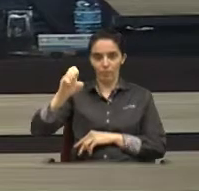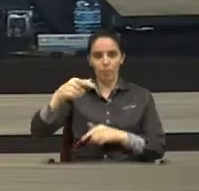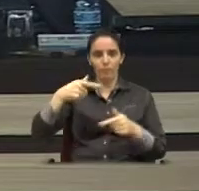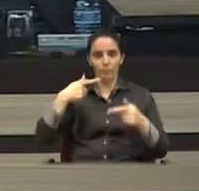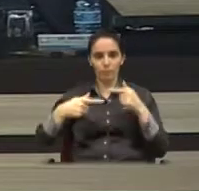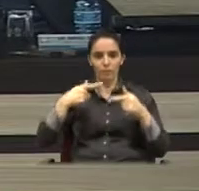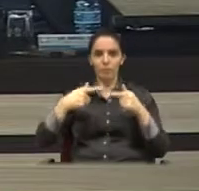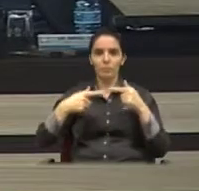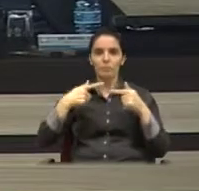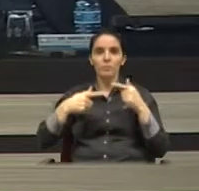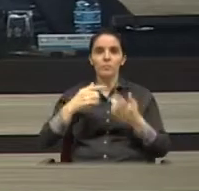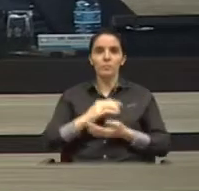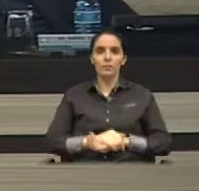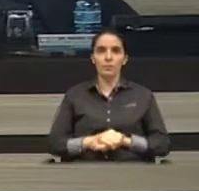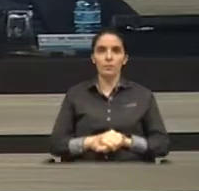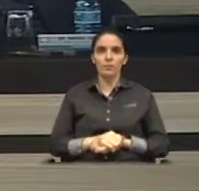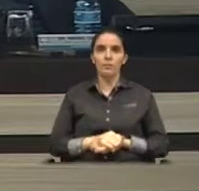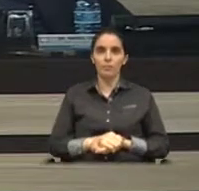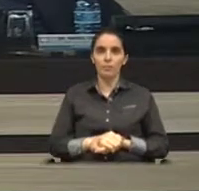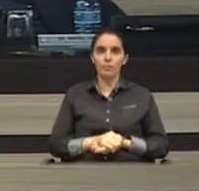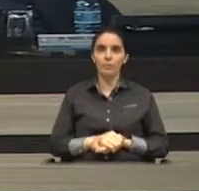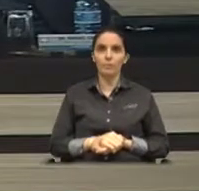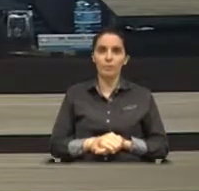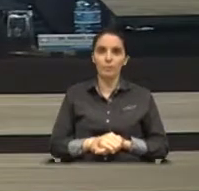discussão. Quero discutir, presidente.